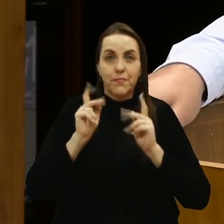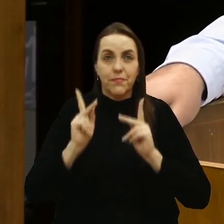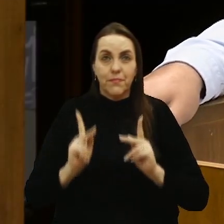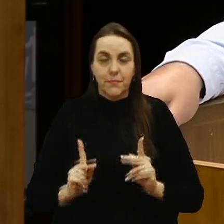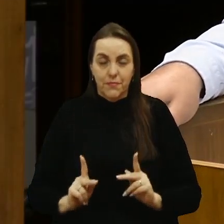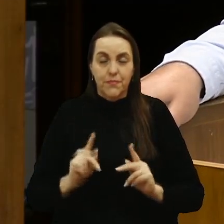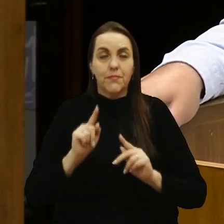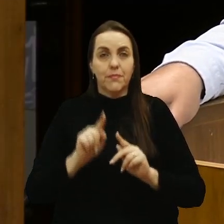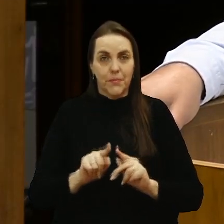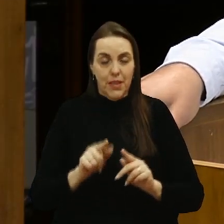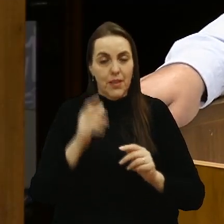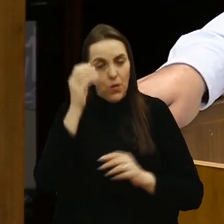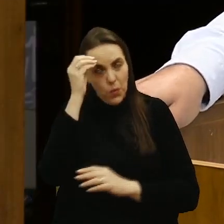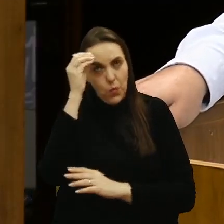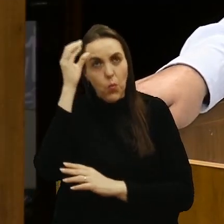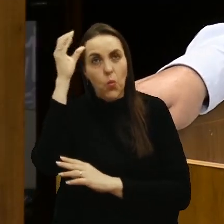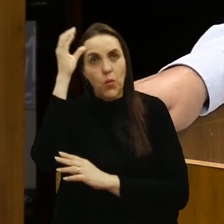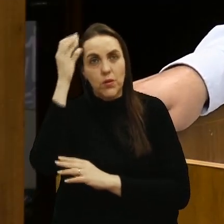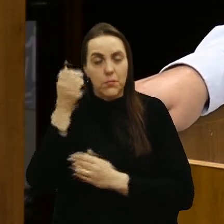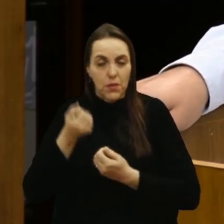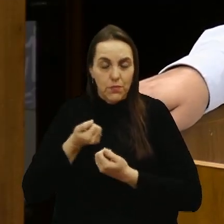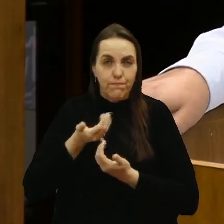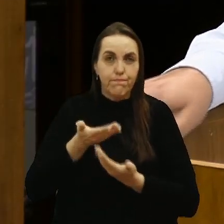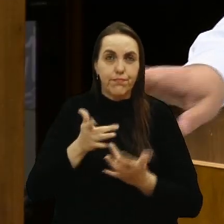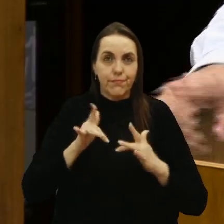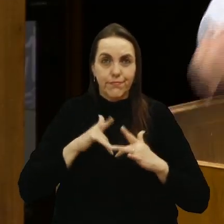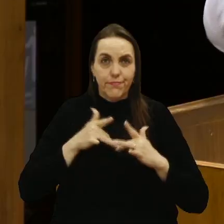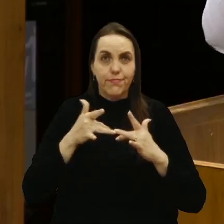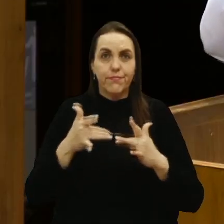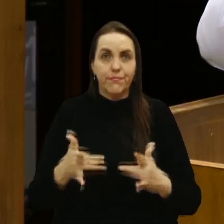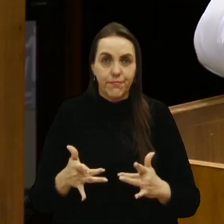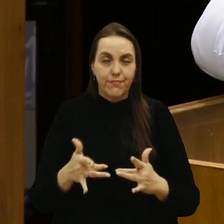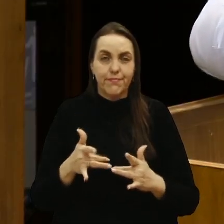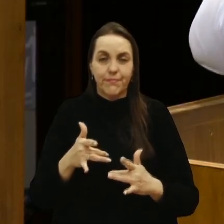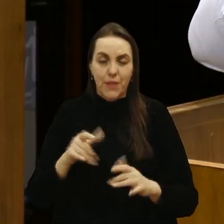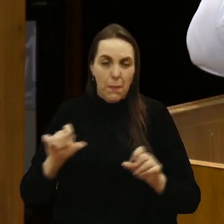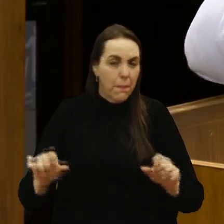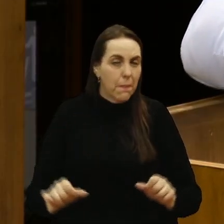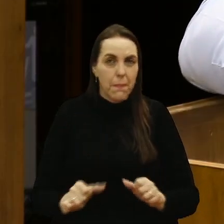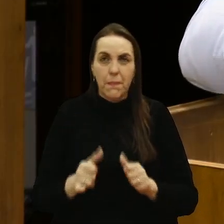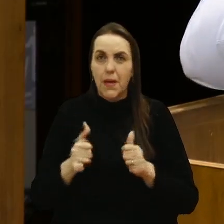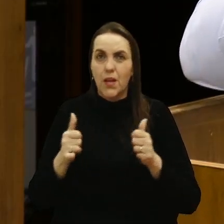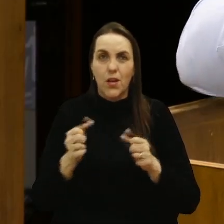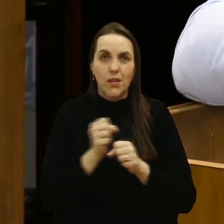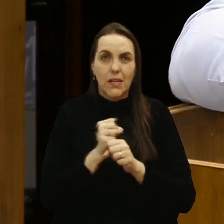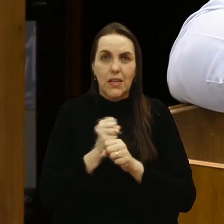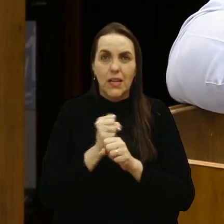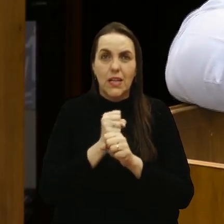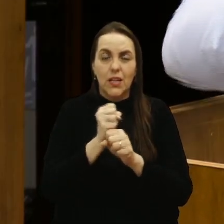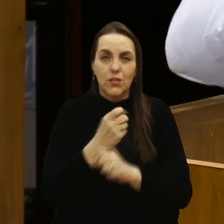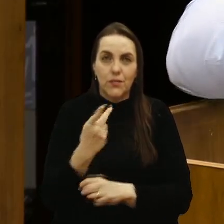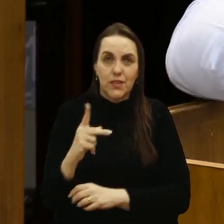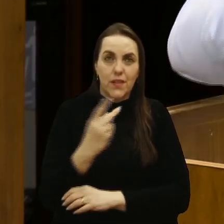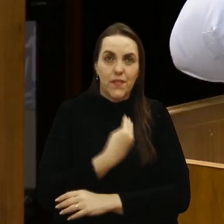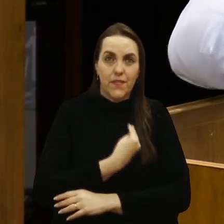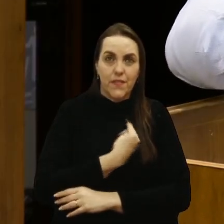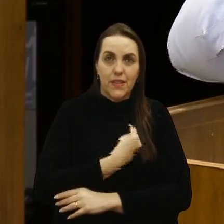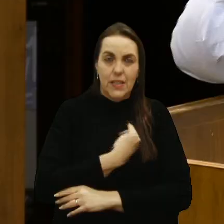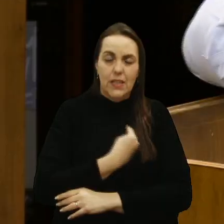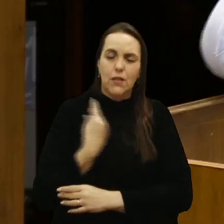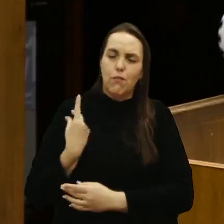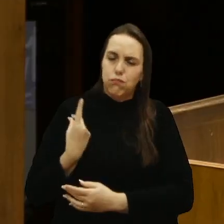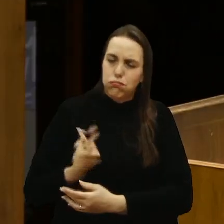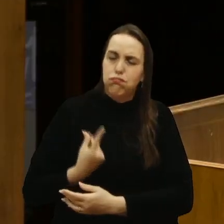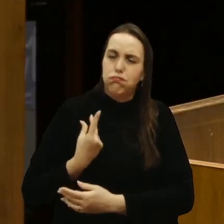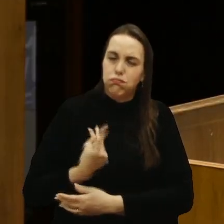que colocam seu conhecimento, sua dedicação, seus melhores anos de vida, longos